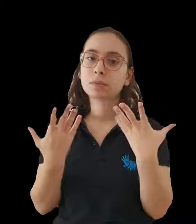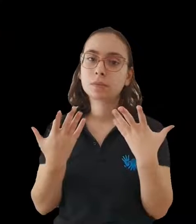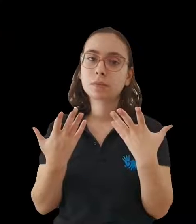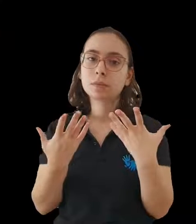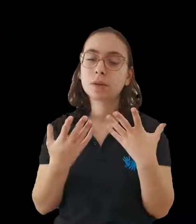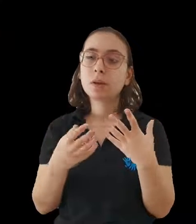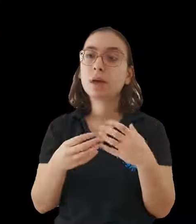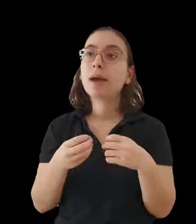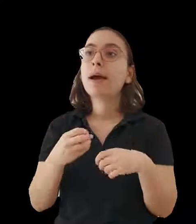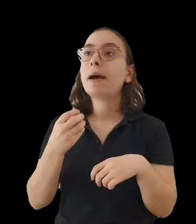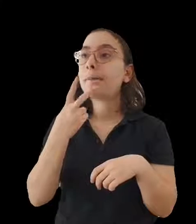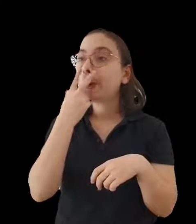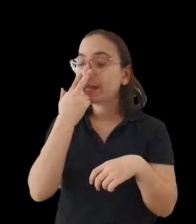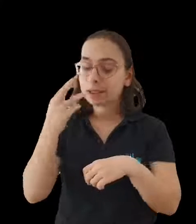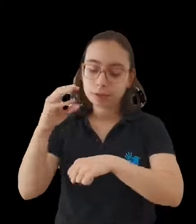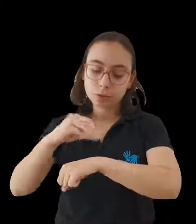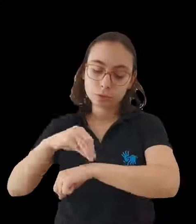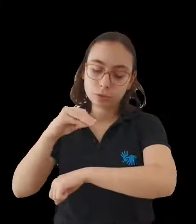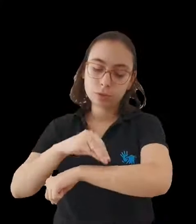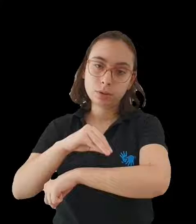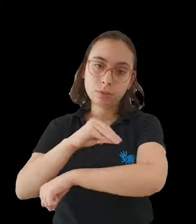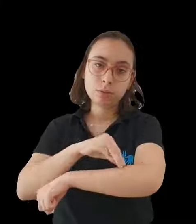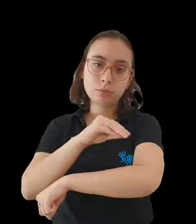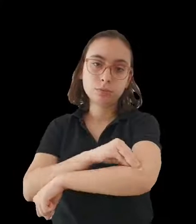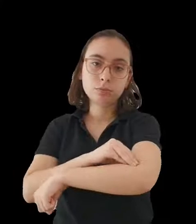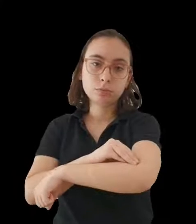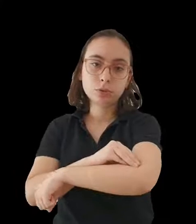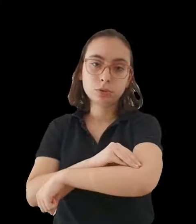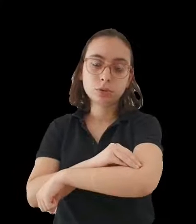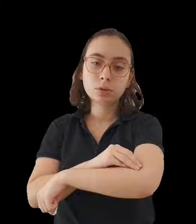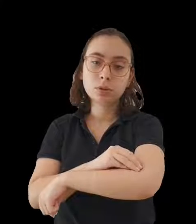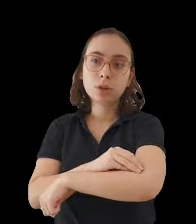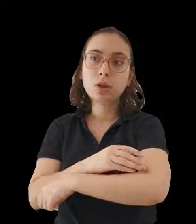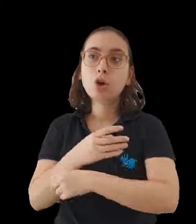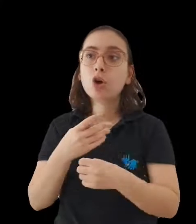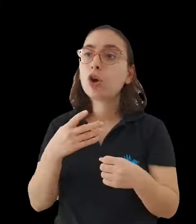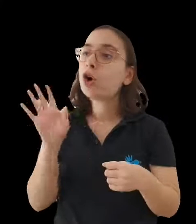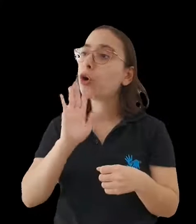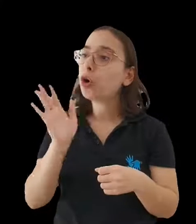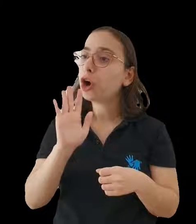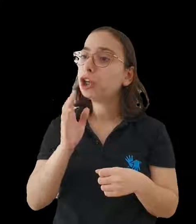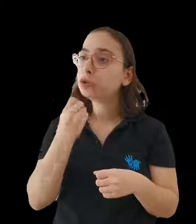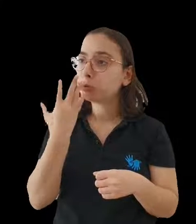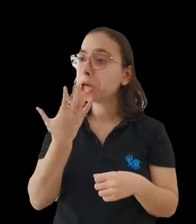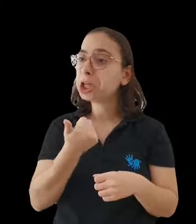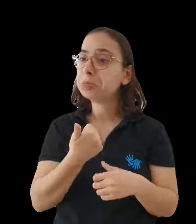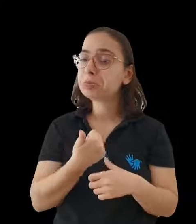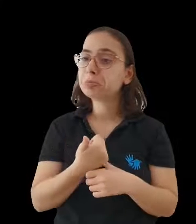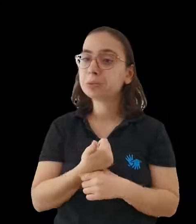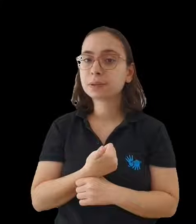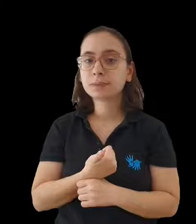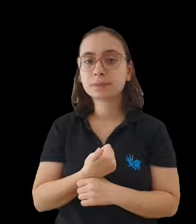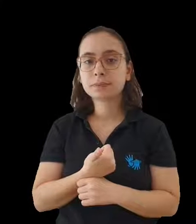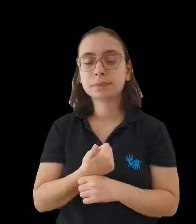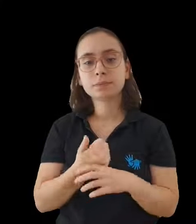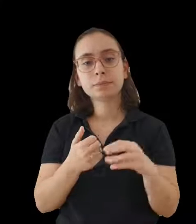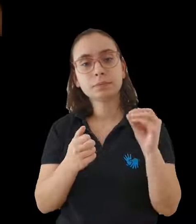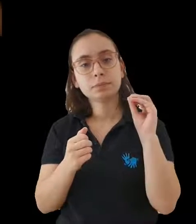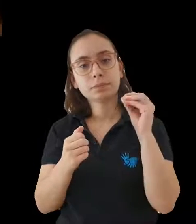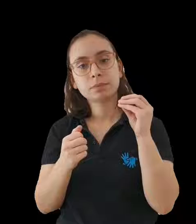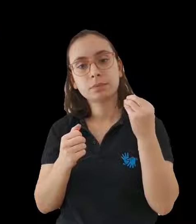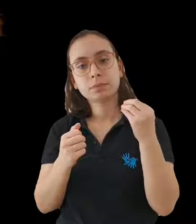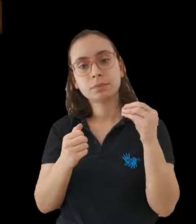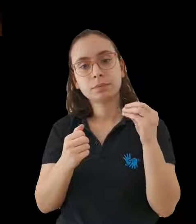sapo. O sapo fala para ela assim: oi, princesa, tudo bem? Aí vocês podem manipular a mãozinha, pode botar